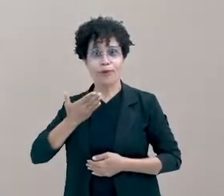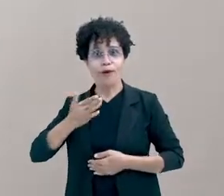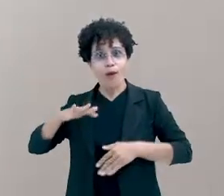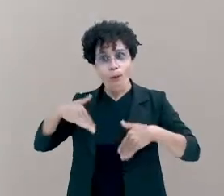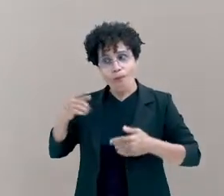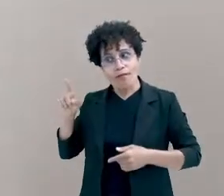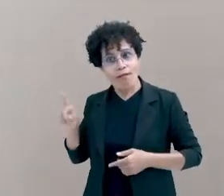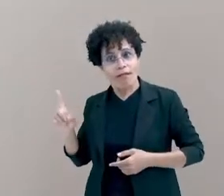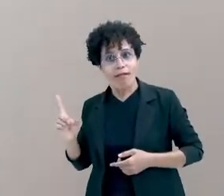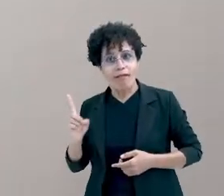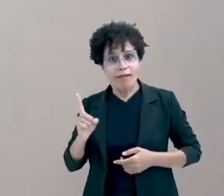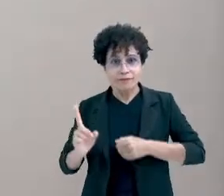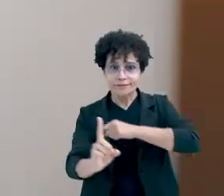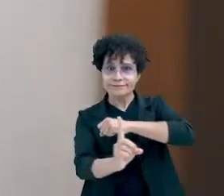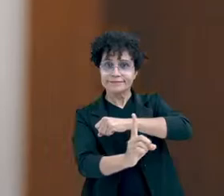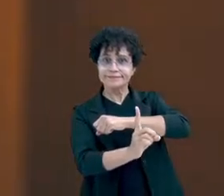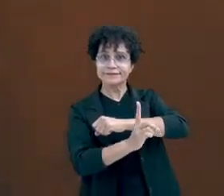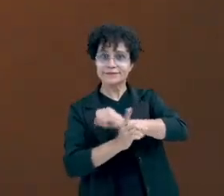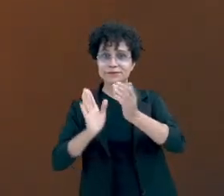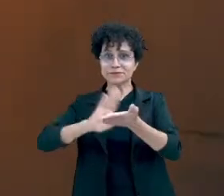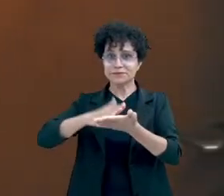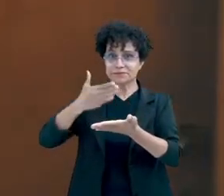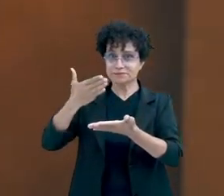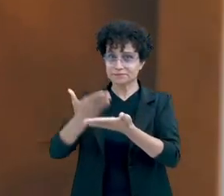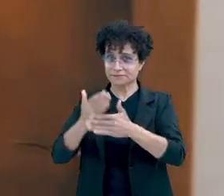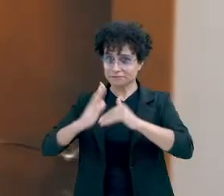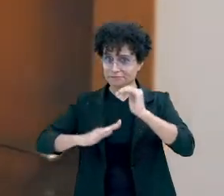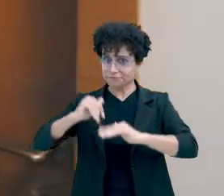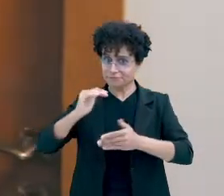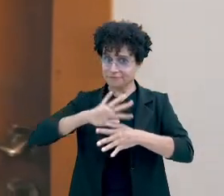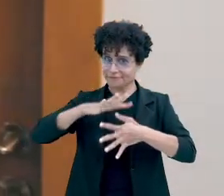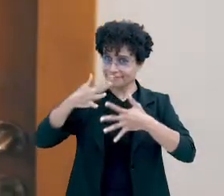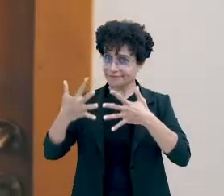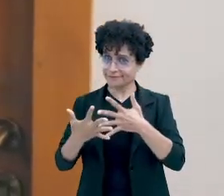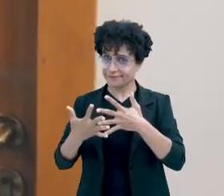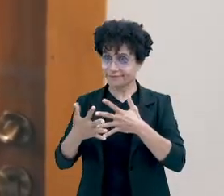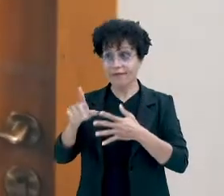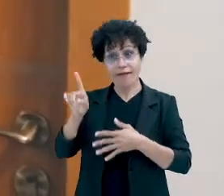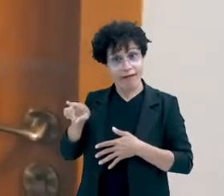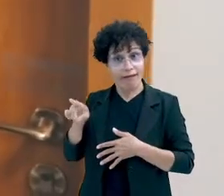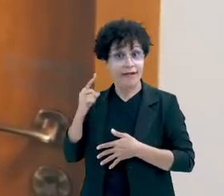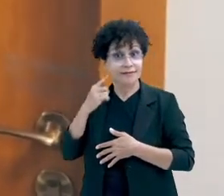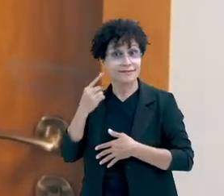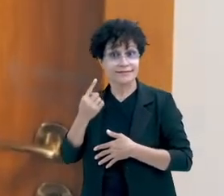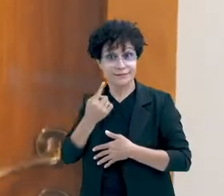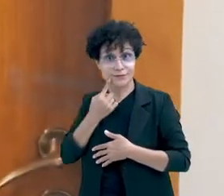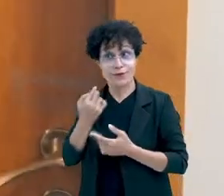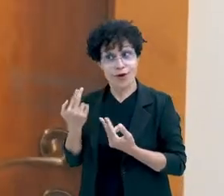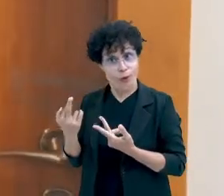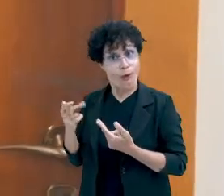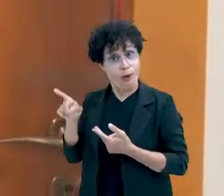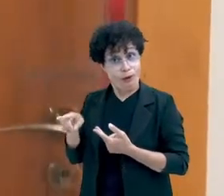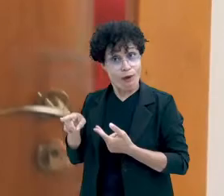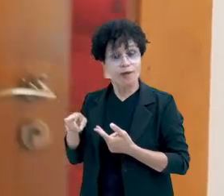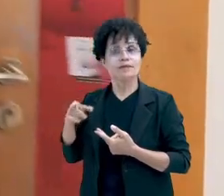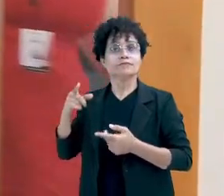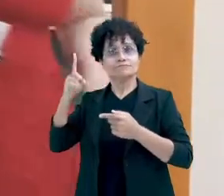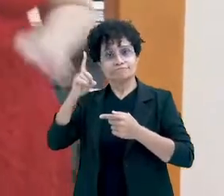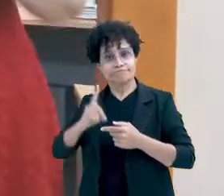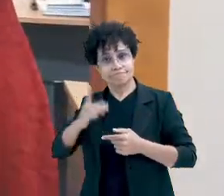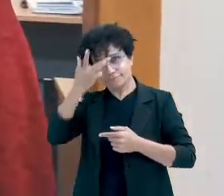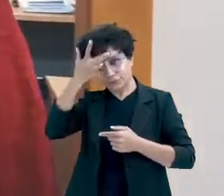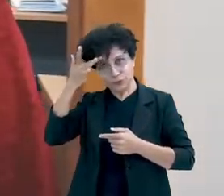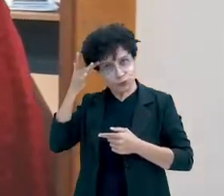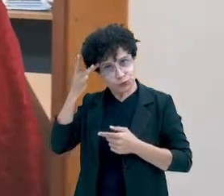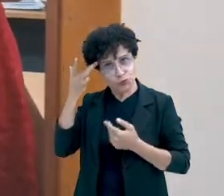surpresa veio quando ela foi atendida por uma intérprete de Libras. Eusita é surda e, assim como ela,